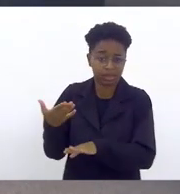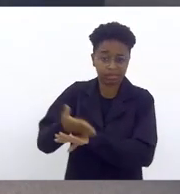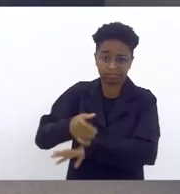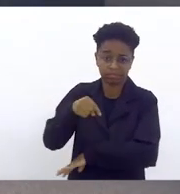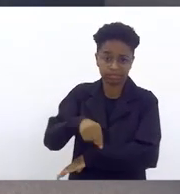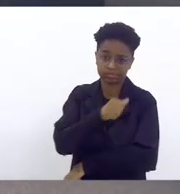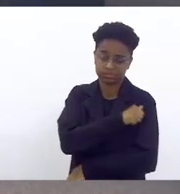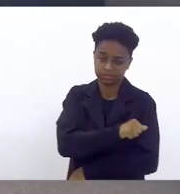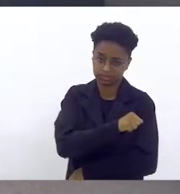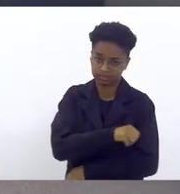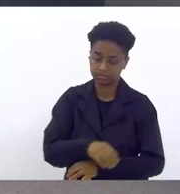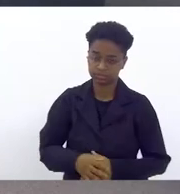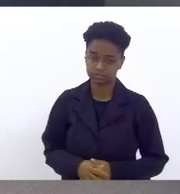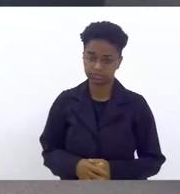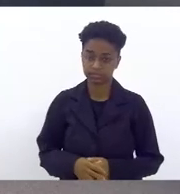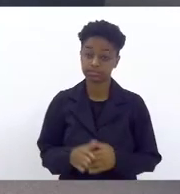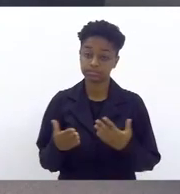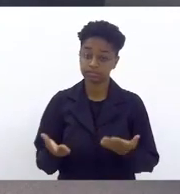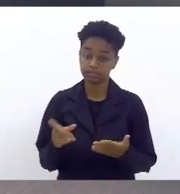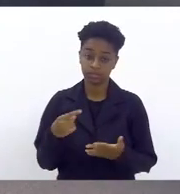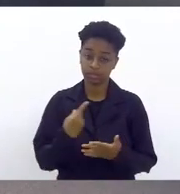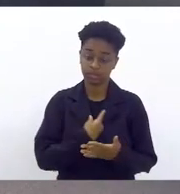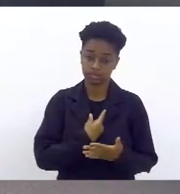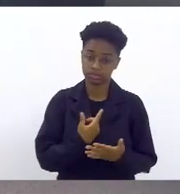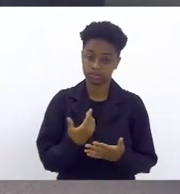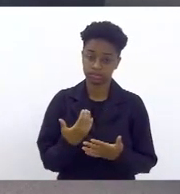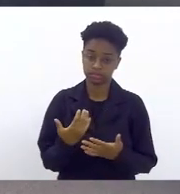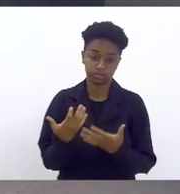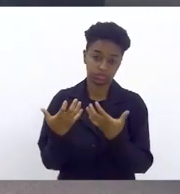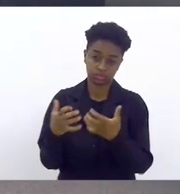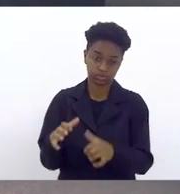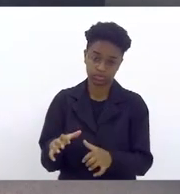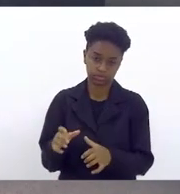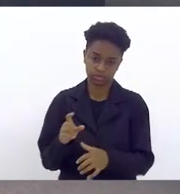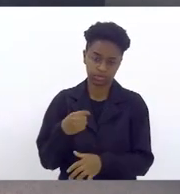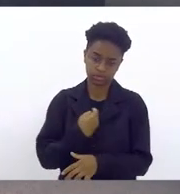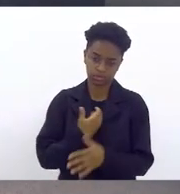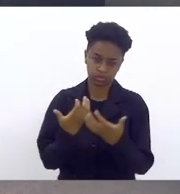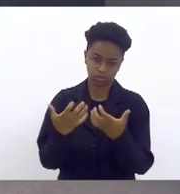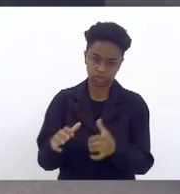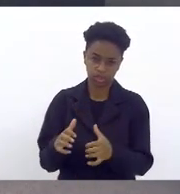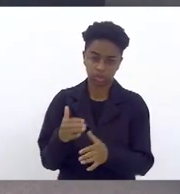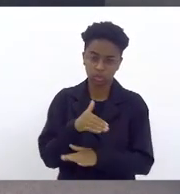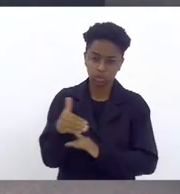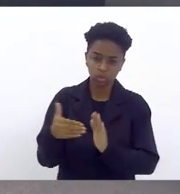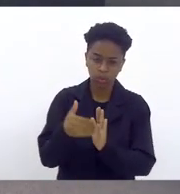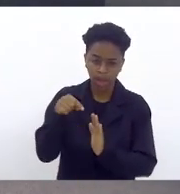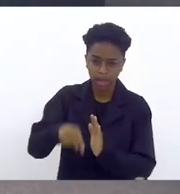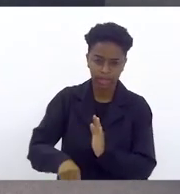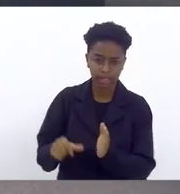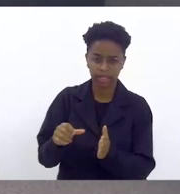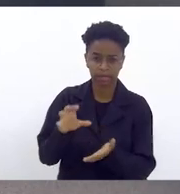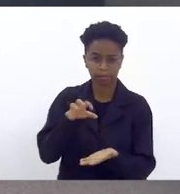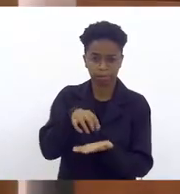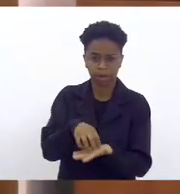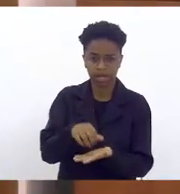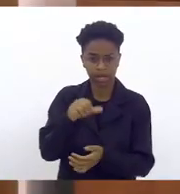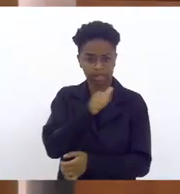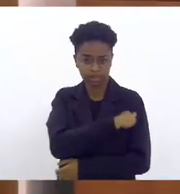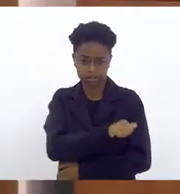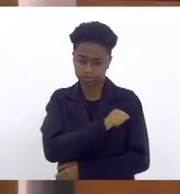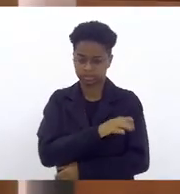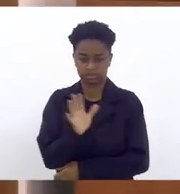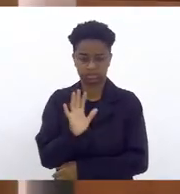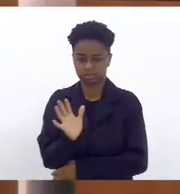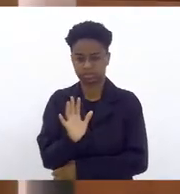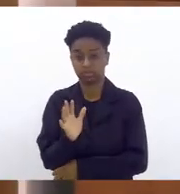e a gente viu nós vamos querer ou seja a gente não quer que tudo seja no Rio de Janeiro mas não pode cada estado queria ter